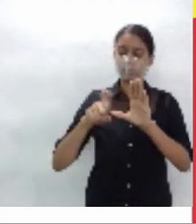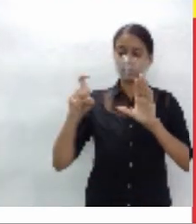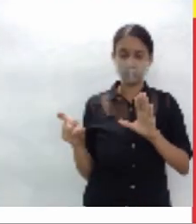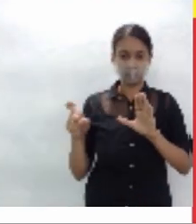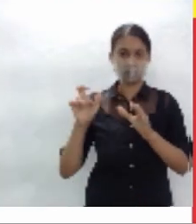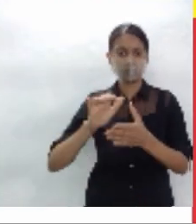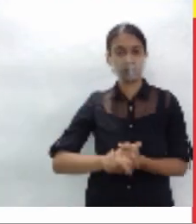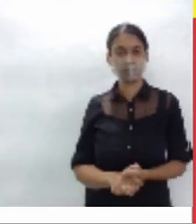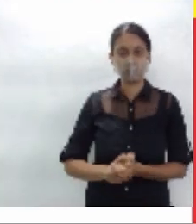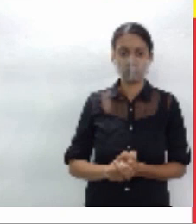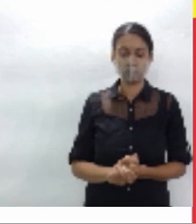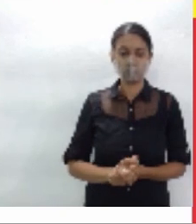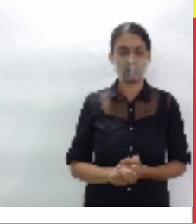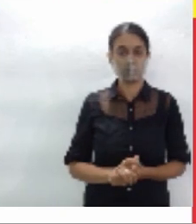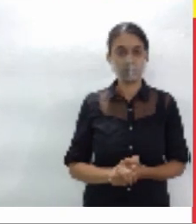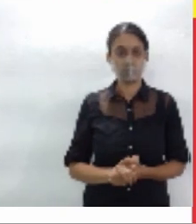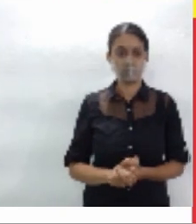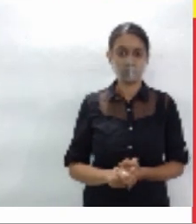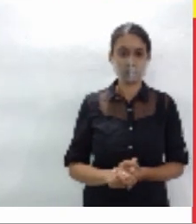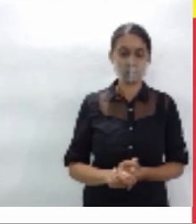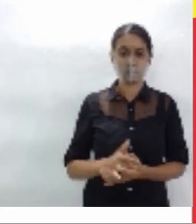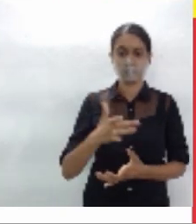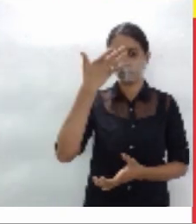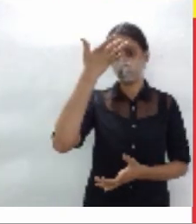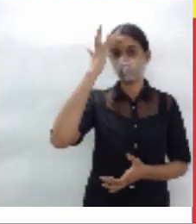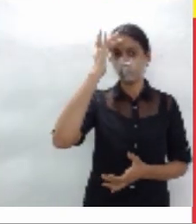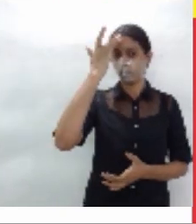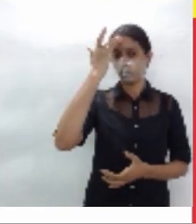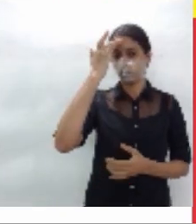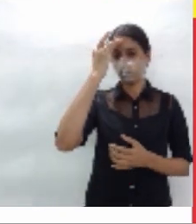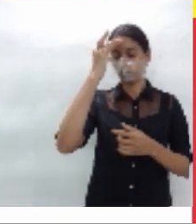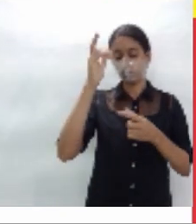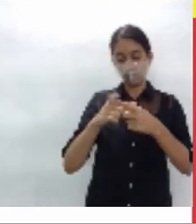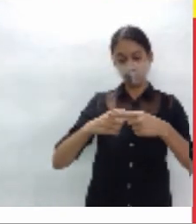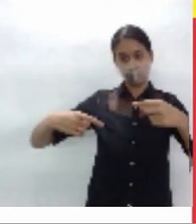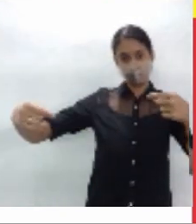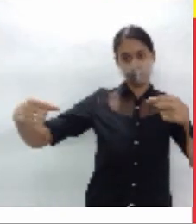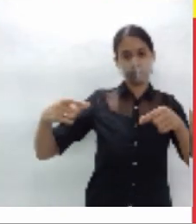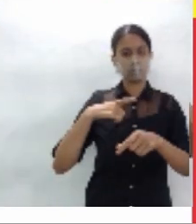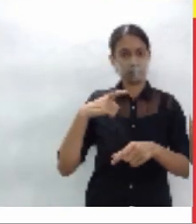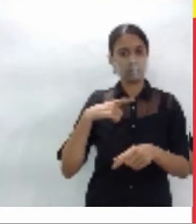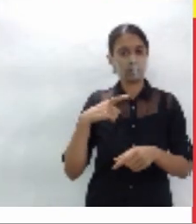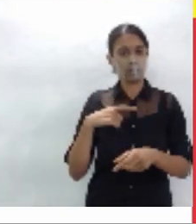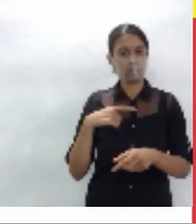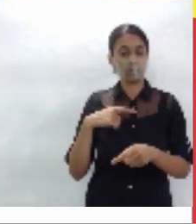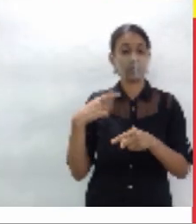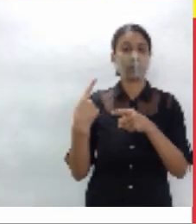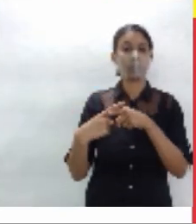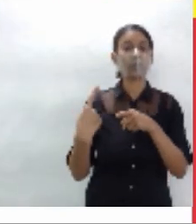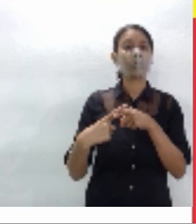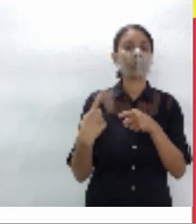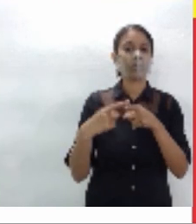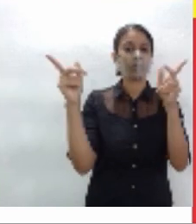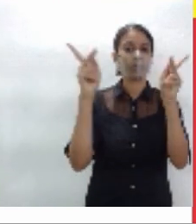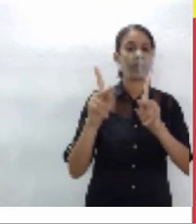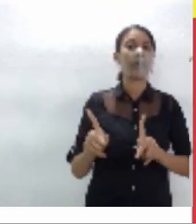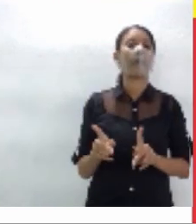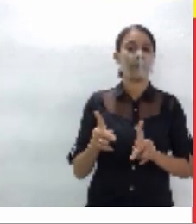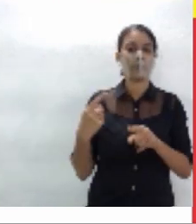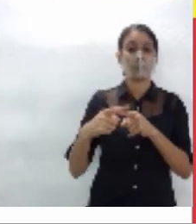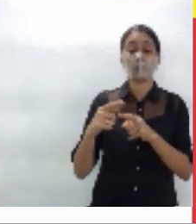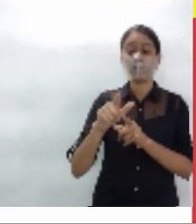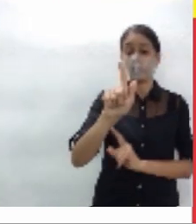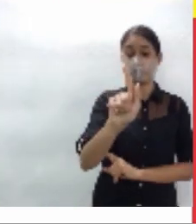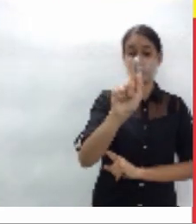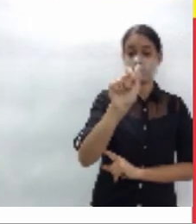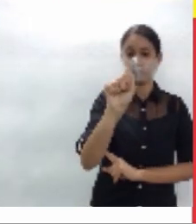na península da Índia, por exemplo, foi pacífica graças à liderança de Gandhi, né? Então Gandhi ele foi